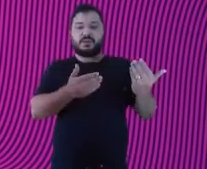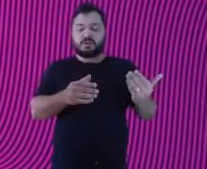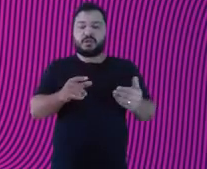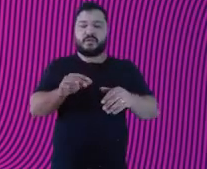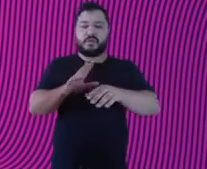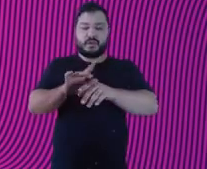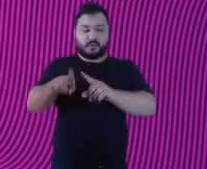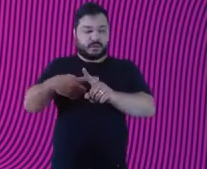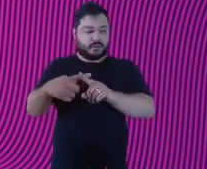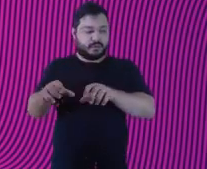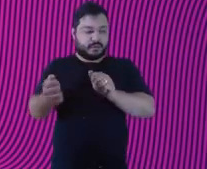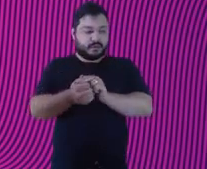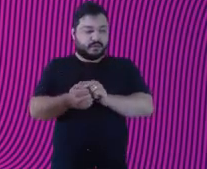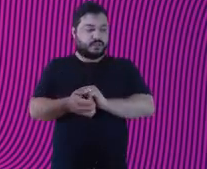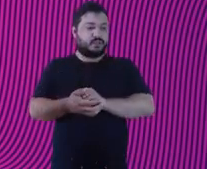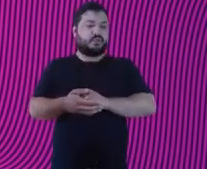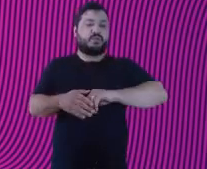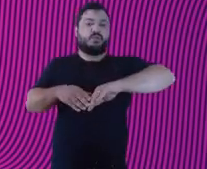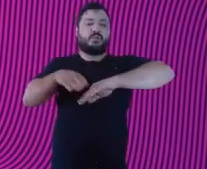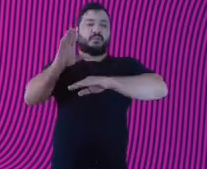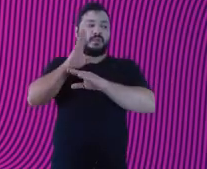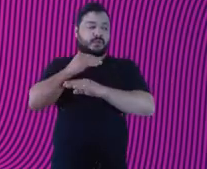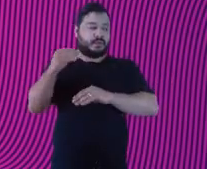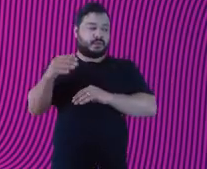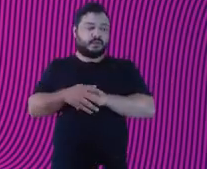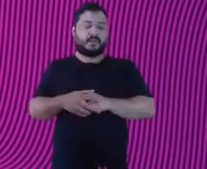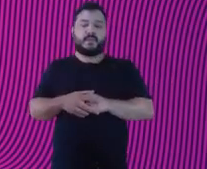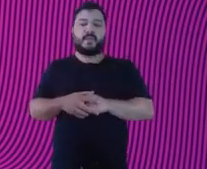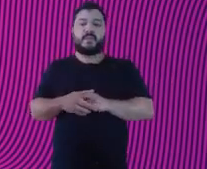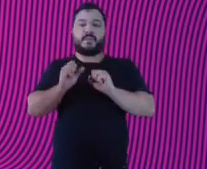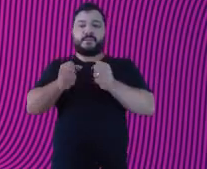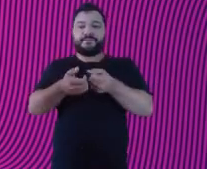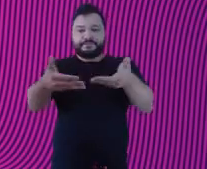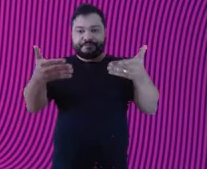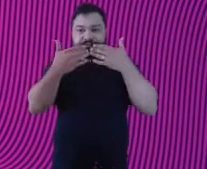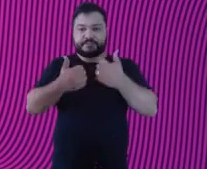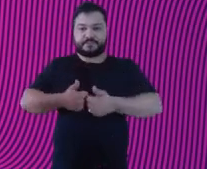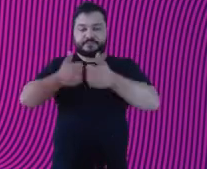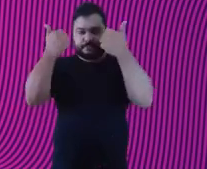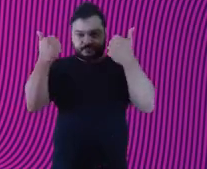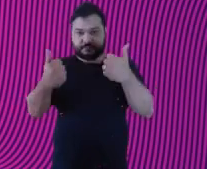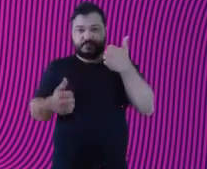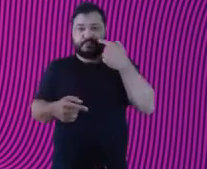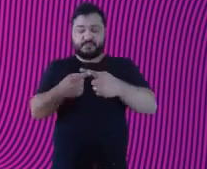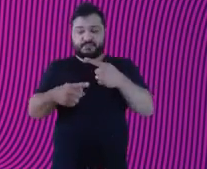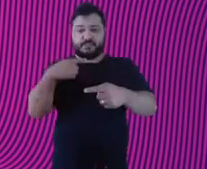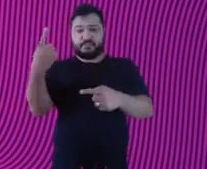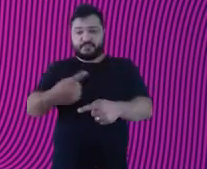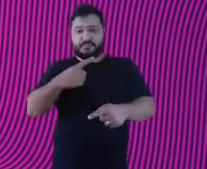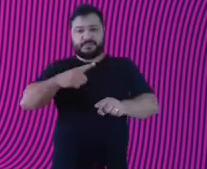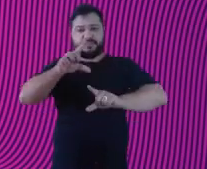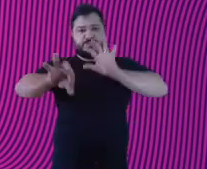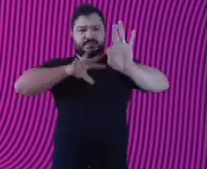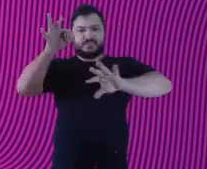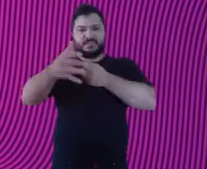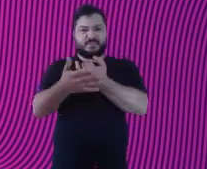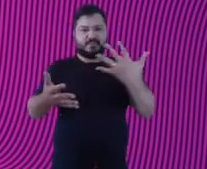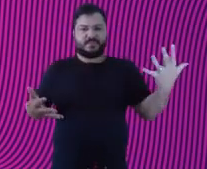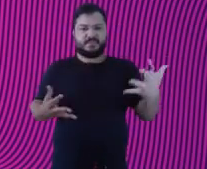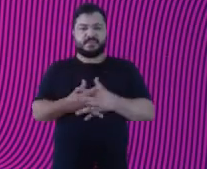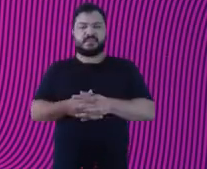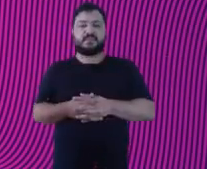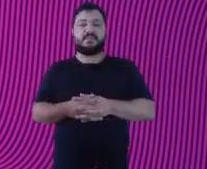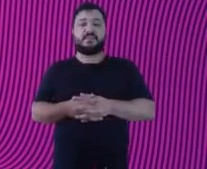enfim, paciente mais idoso, frail, né? O que a gente pode oferecer de melhor, já que a gente tem tantas opções. Eu